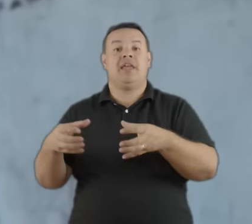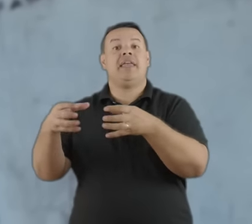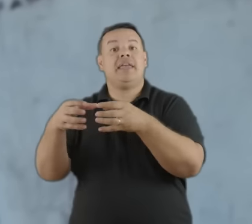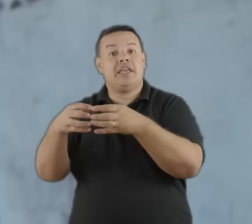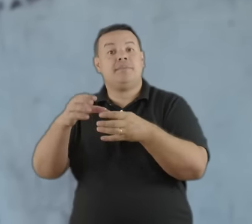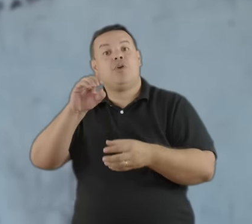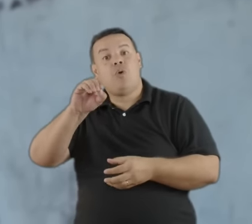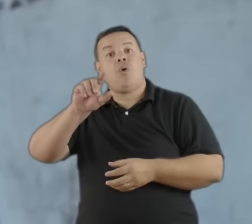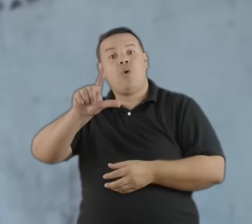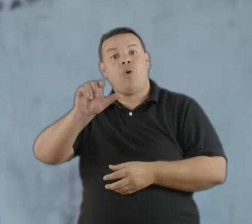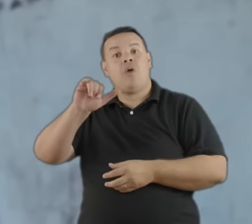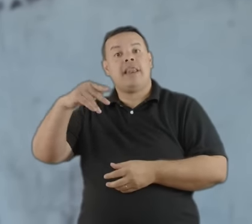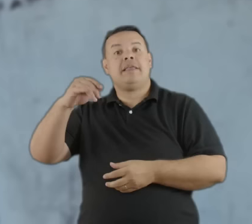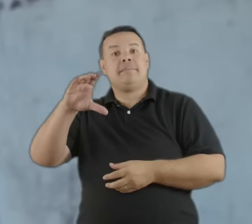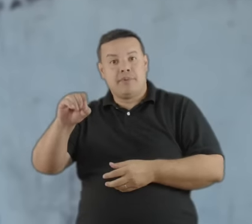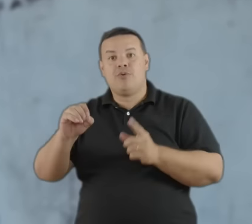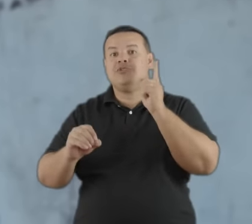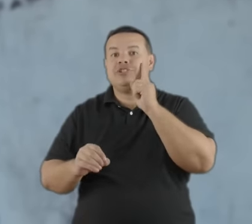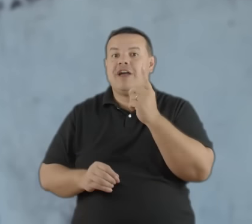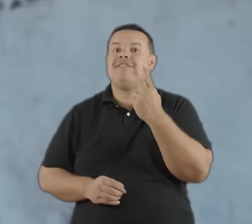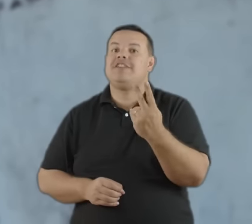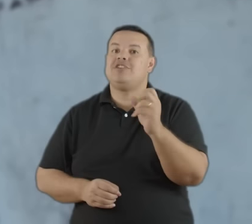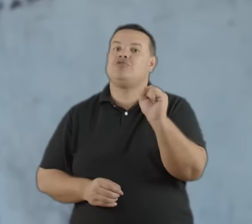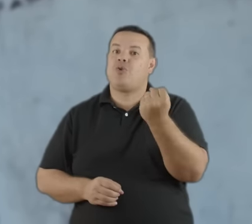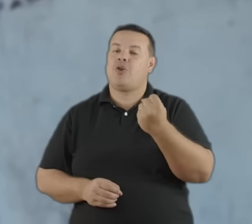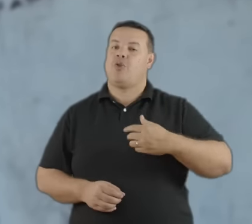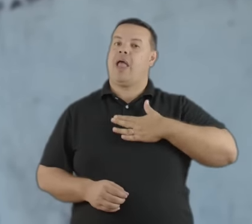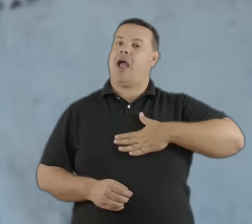Olímpico, 28 de agosto